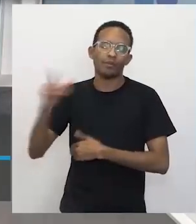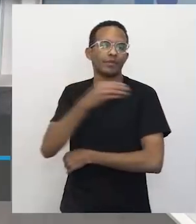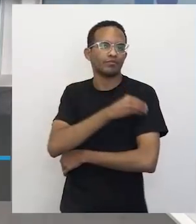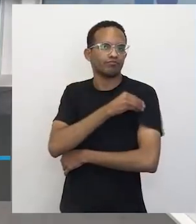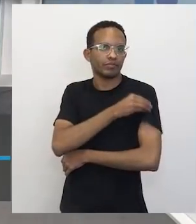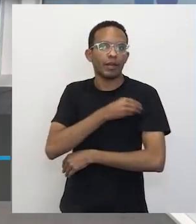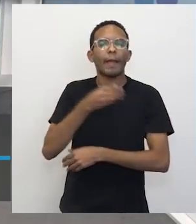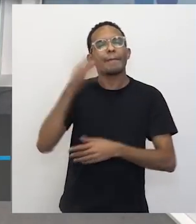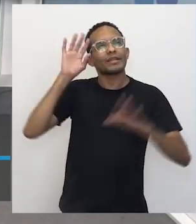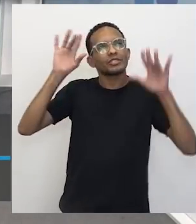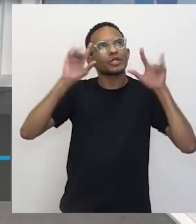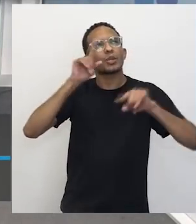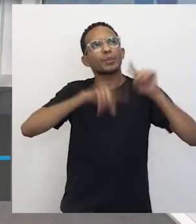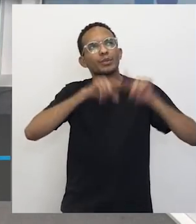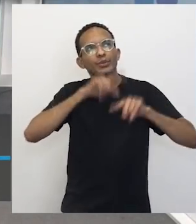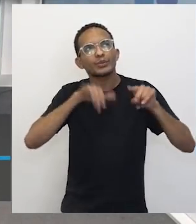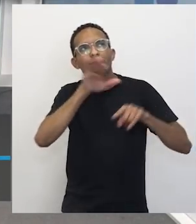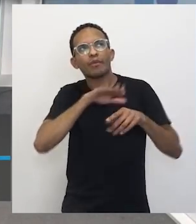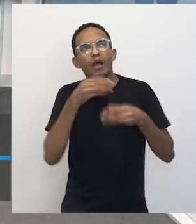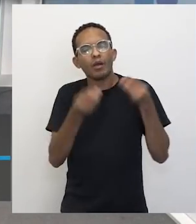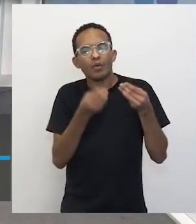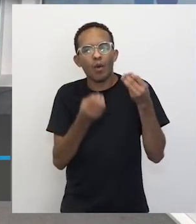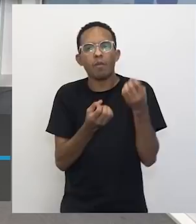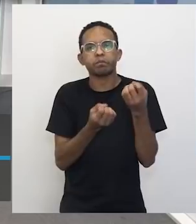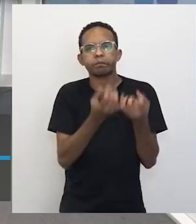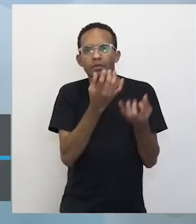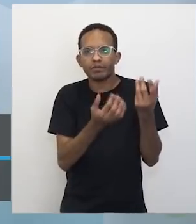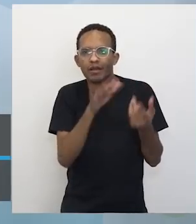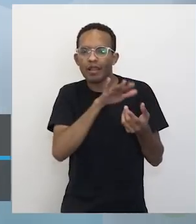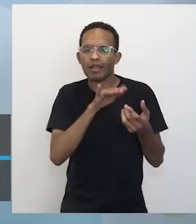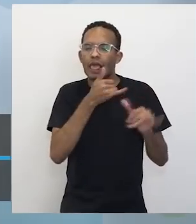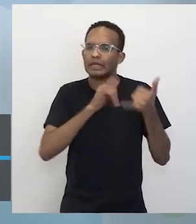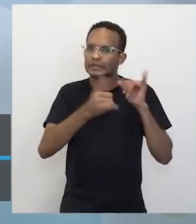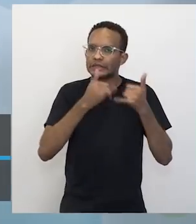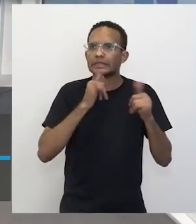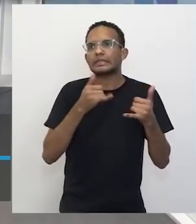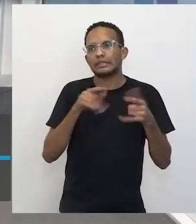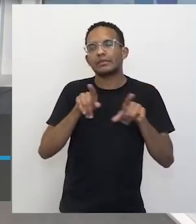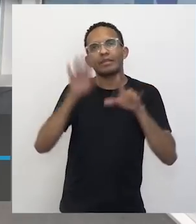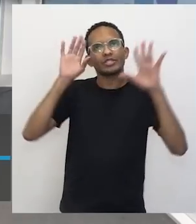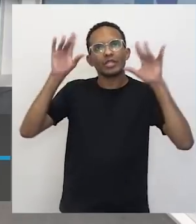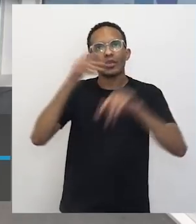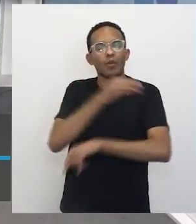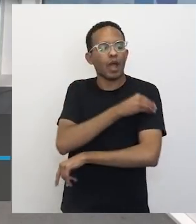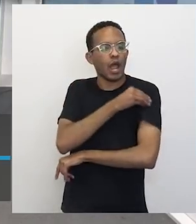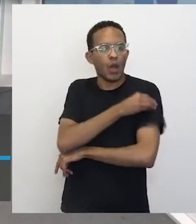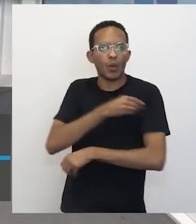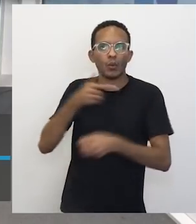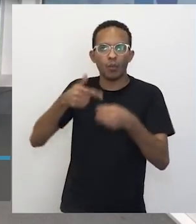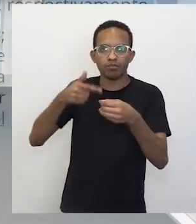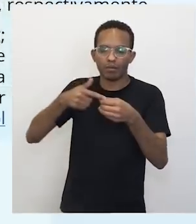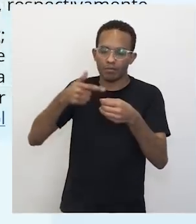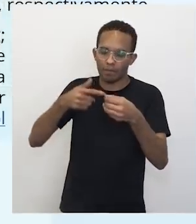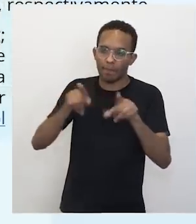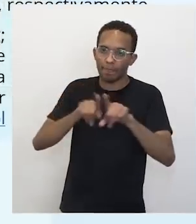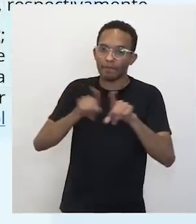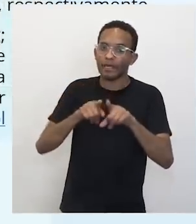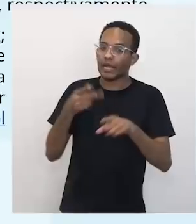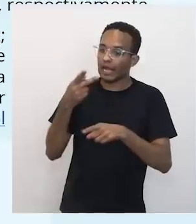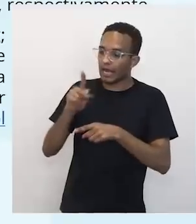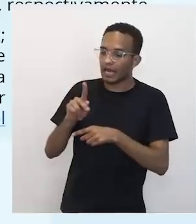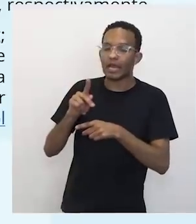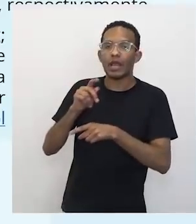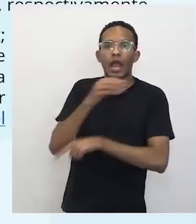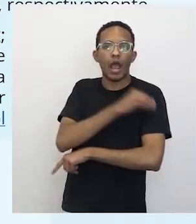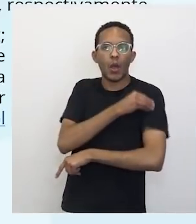produtos, né, formados aí da combustão, né? Tanto do álcool como da gasolina, né? Porque o álcool, ele polui menos